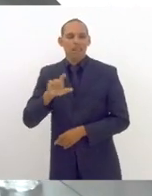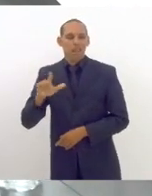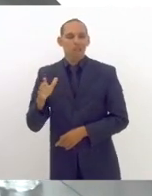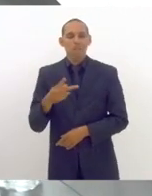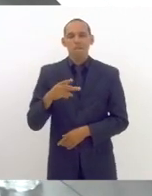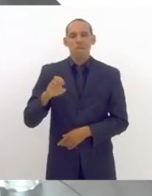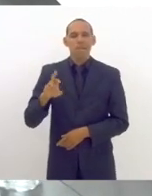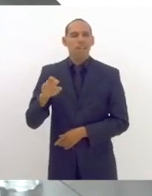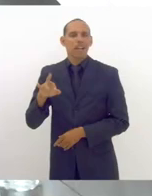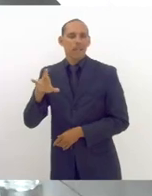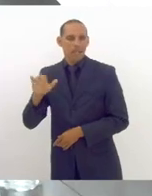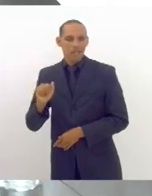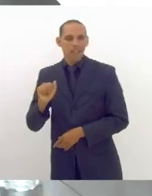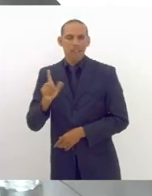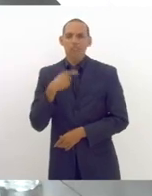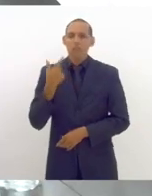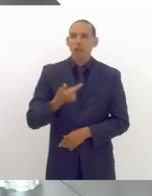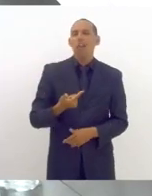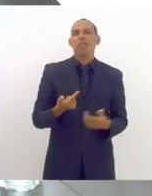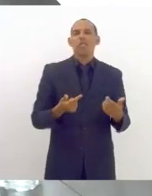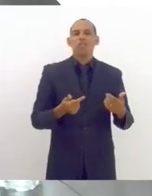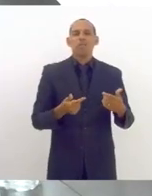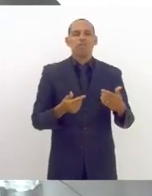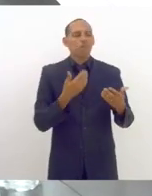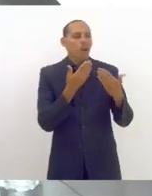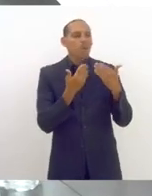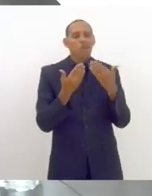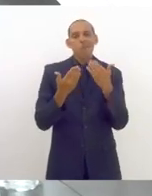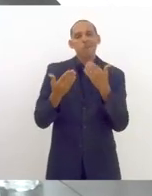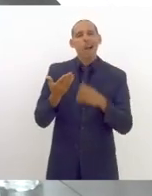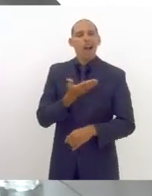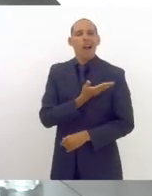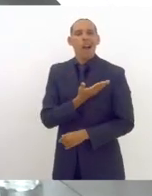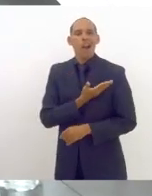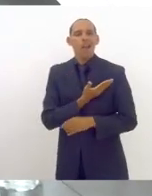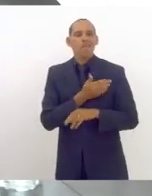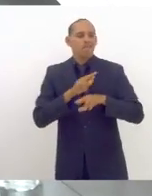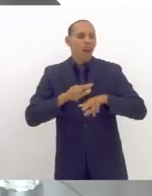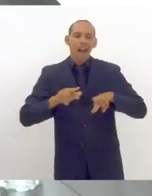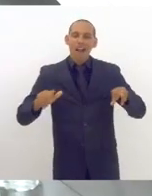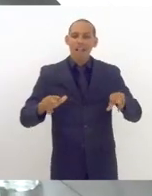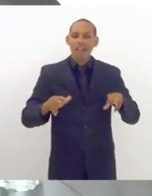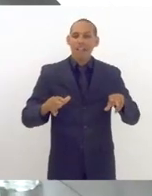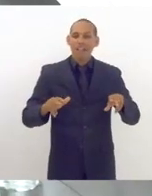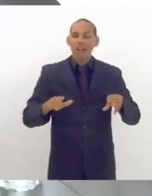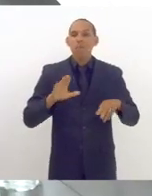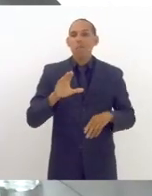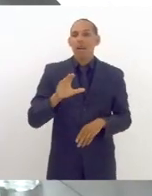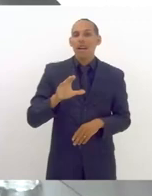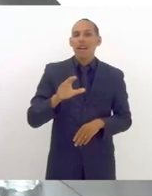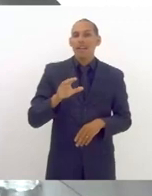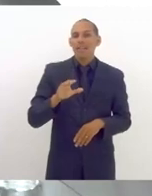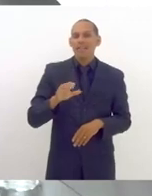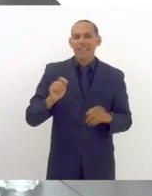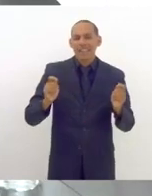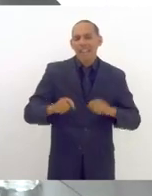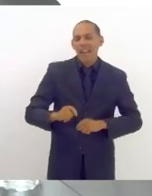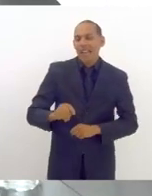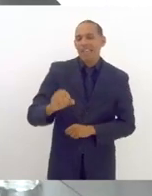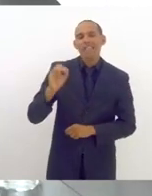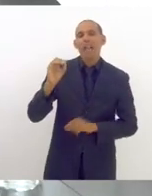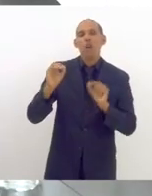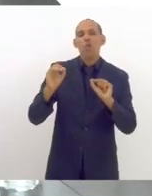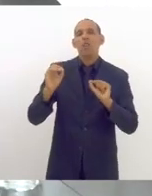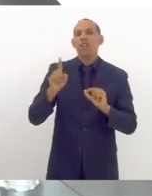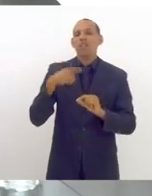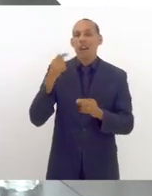gente acaba sendo conversando com todos os colegas e a chance zero zero da gente conseguir assumir uma